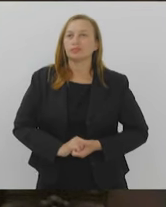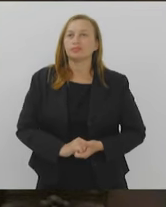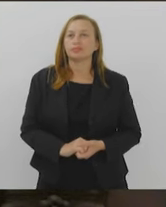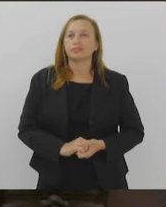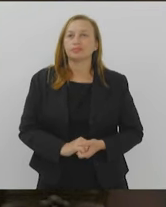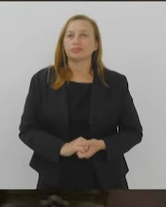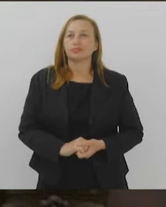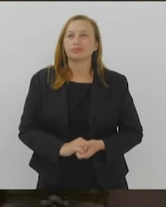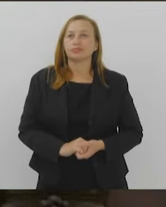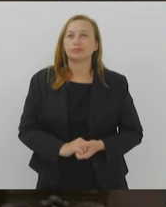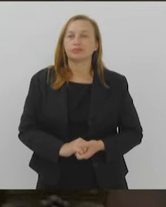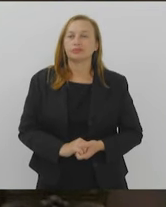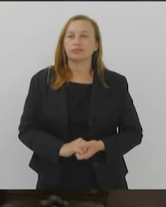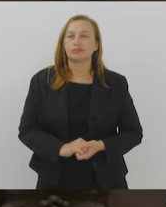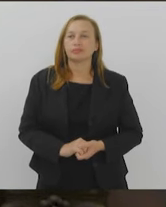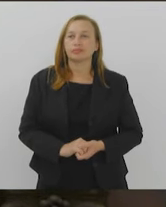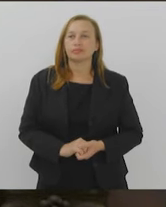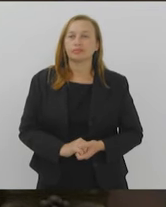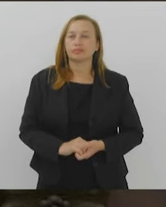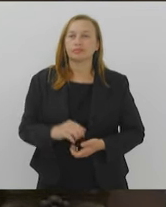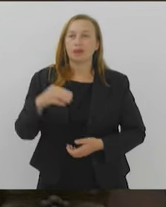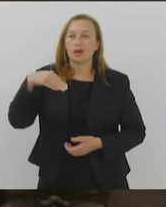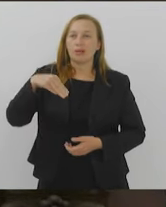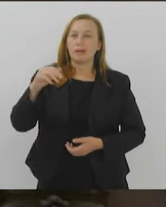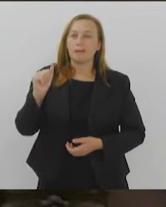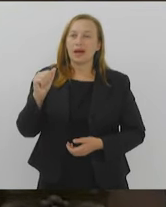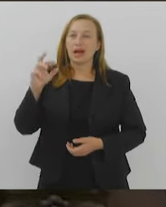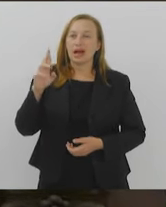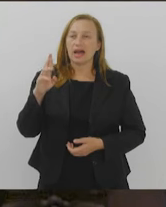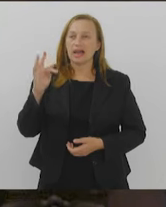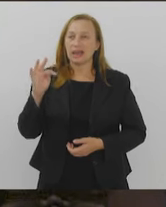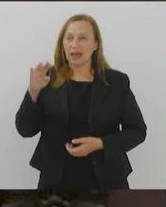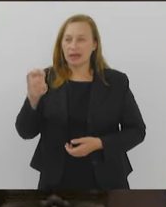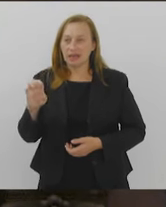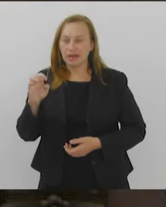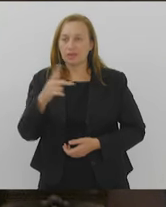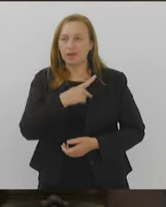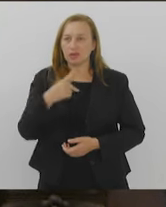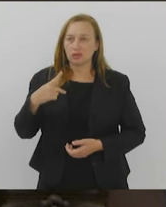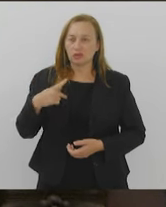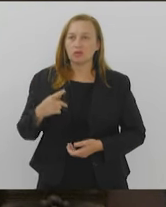Pastora Marinette Lopes, Assembleia de Deus de Manaus.